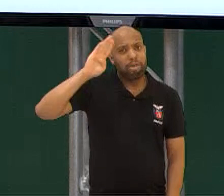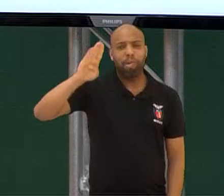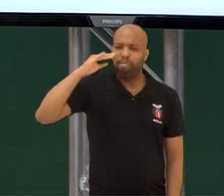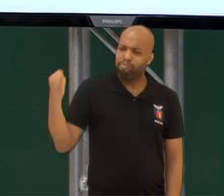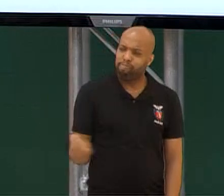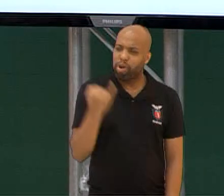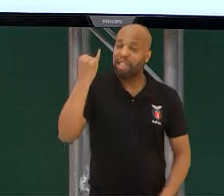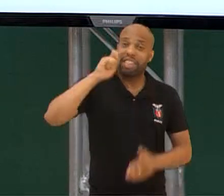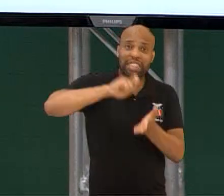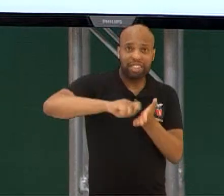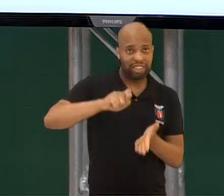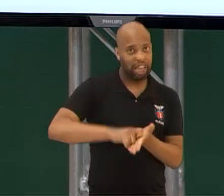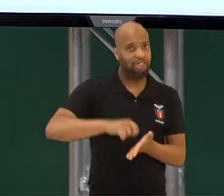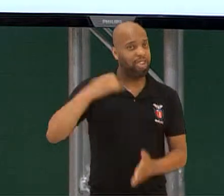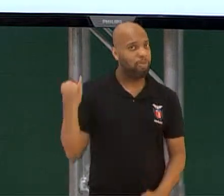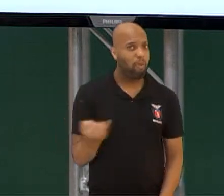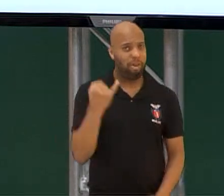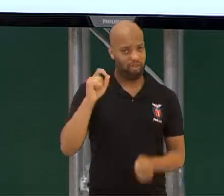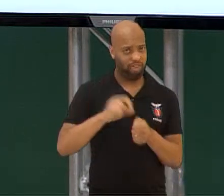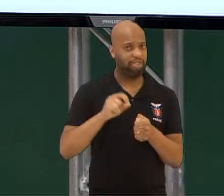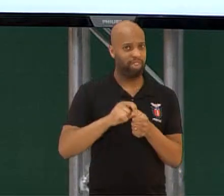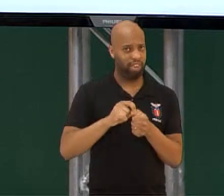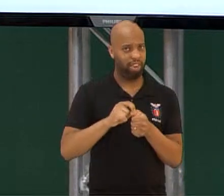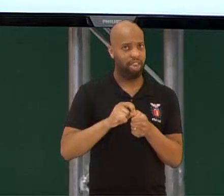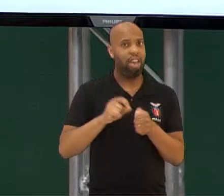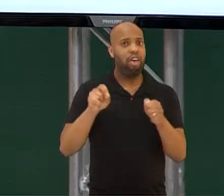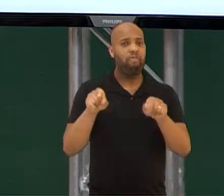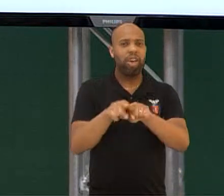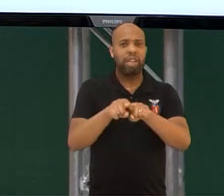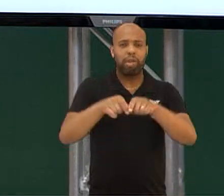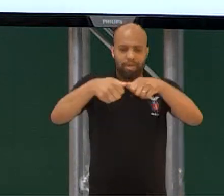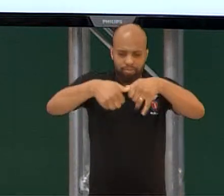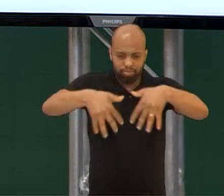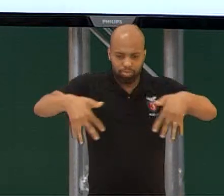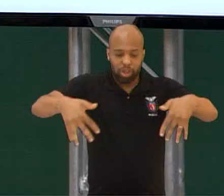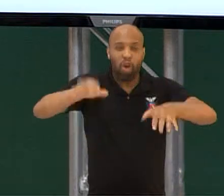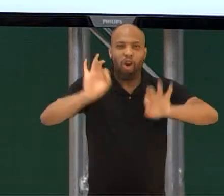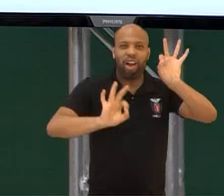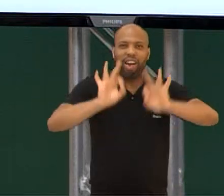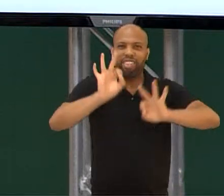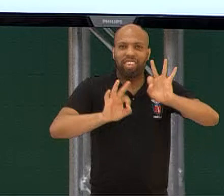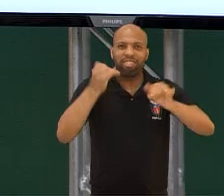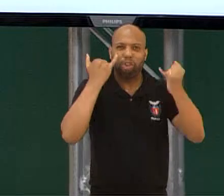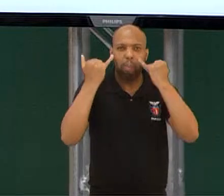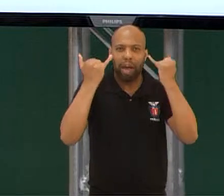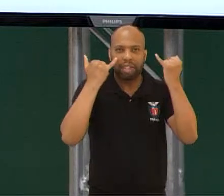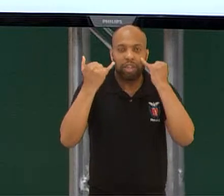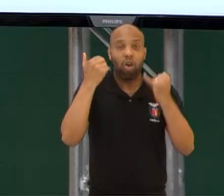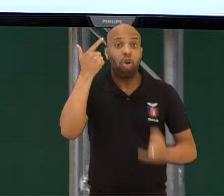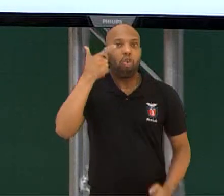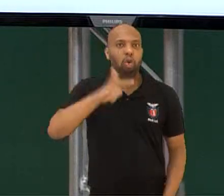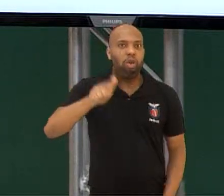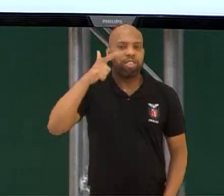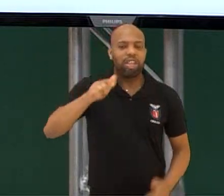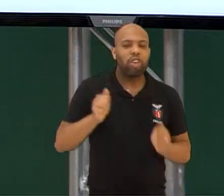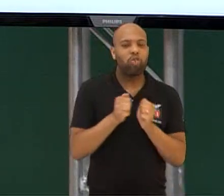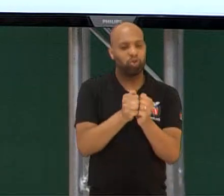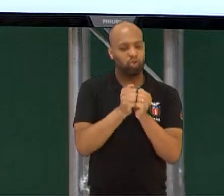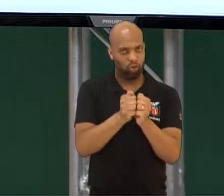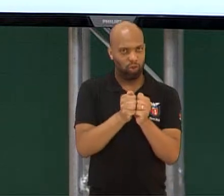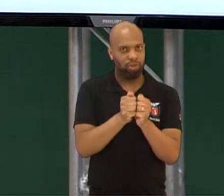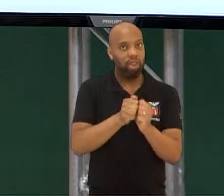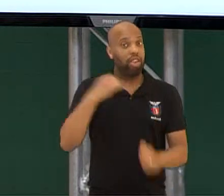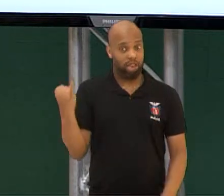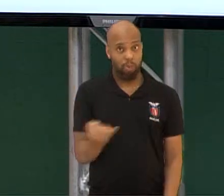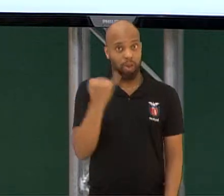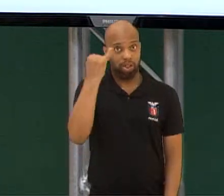aula. É extremamente importante que você faça isso. Faça o seu mapa mental, né, pegue ali, descorra exatamente para você ir acompanhando conosco. E não esqueça